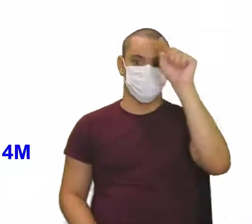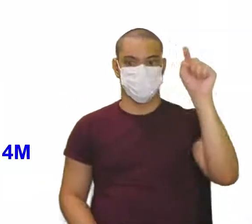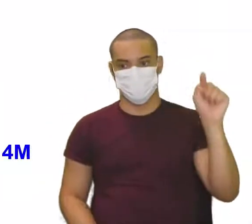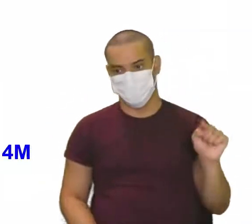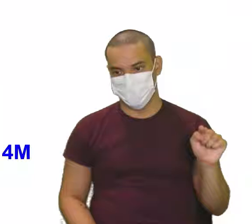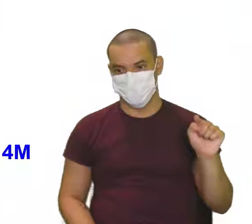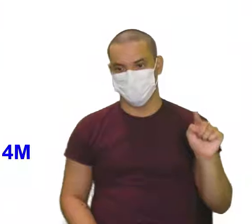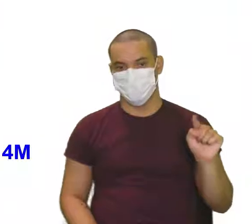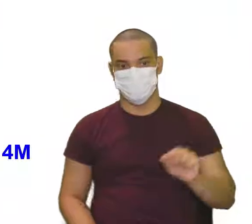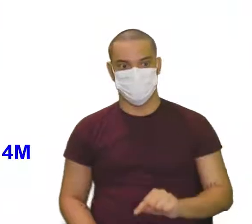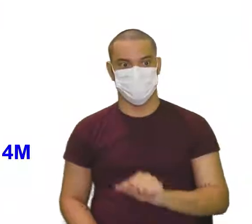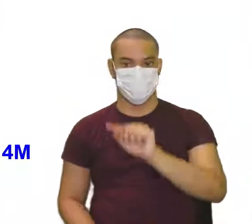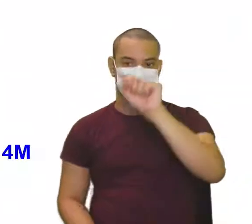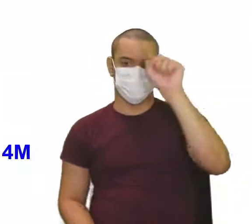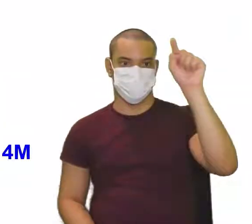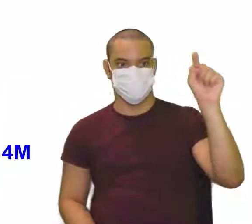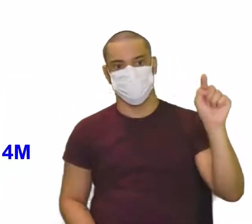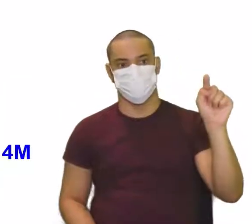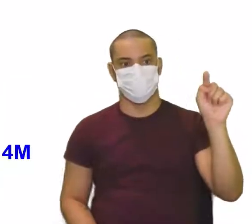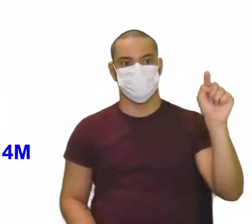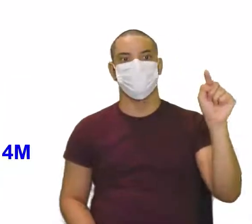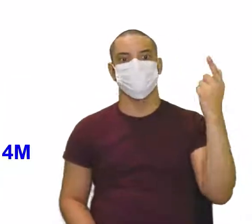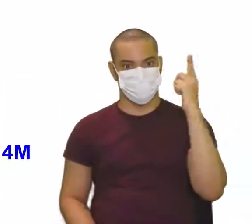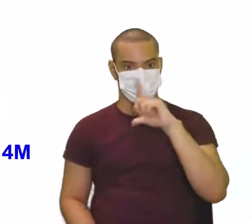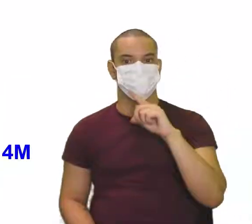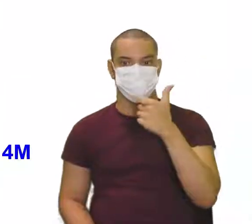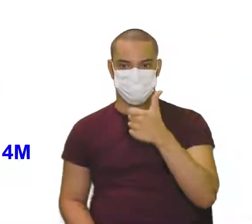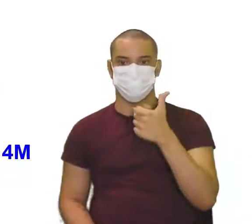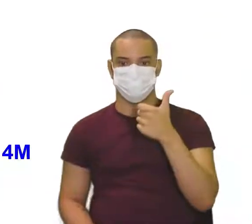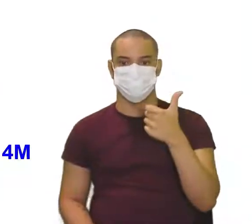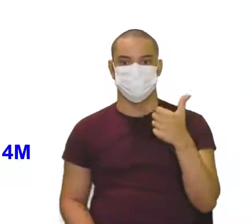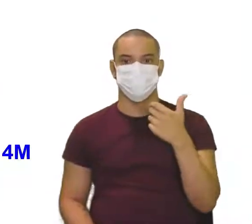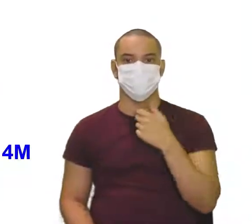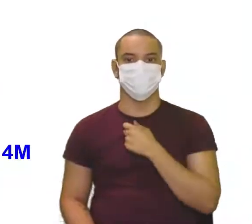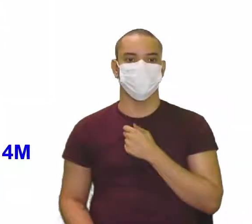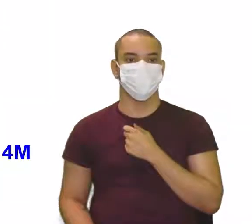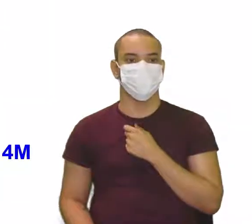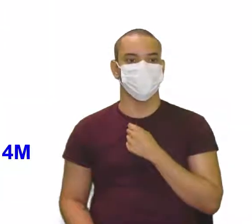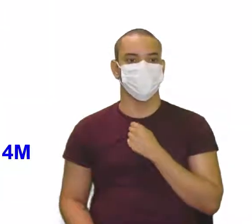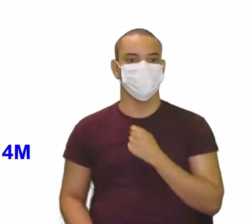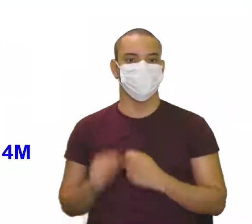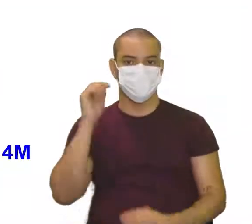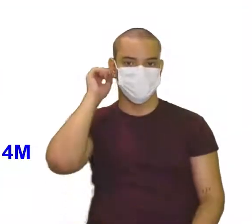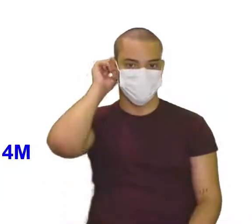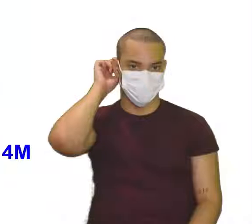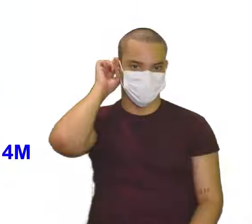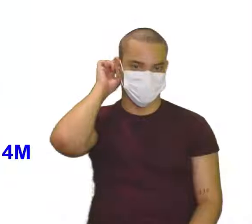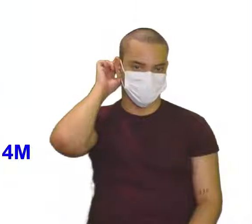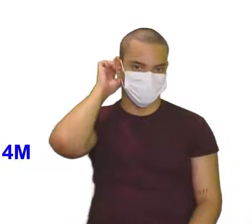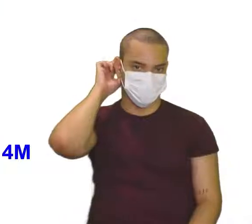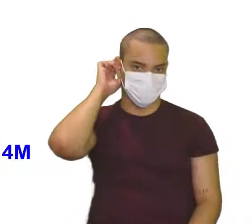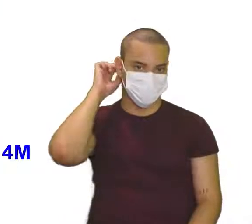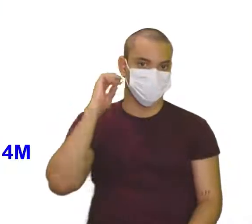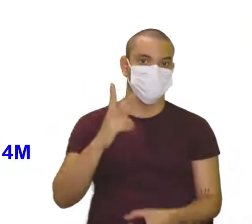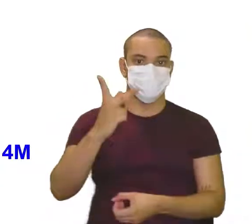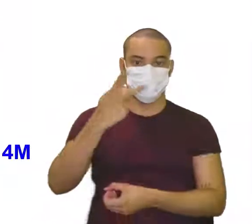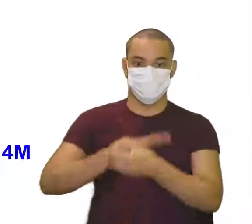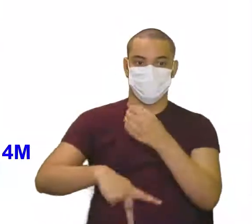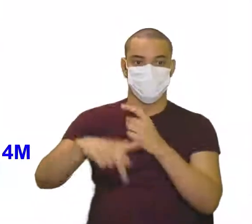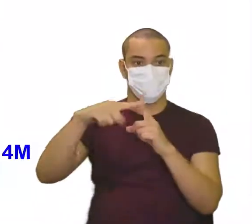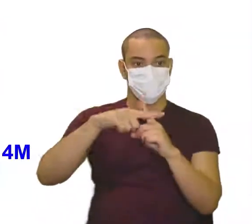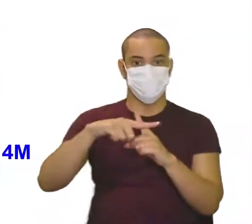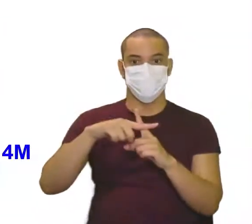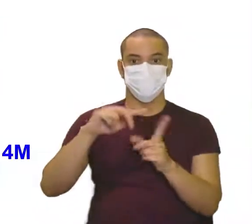maior, ele é portador de carga positiva, ele foi desviado para cima. Então, o raio aqui é maior, certo? E aqui, para fechar, olha